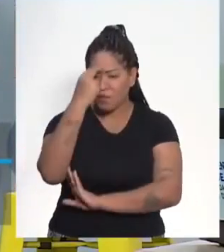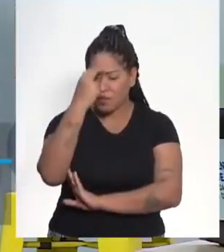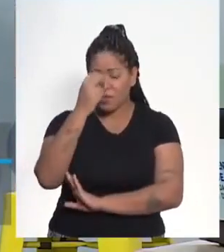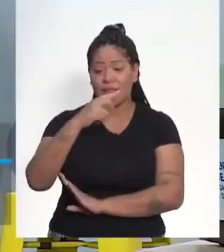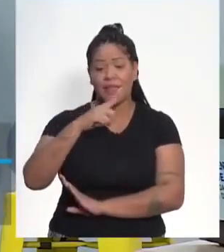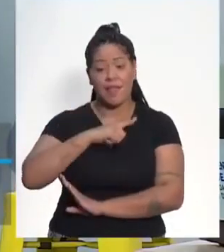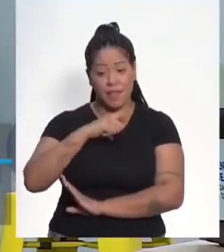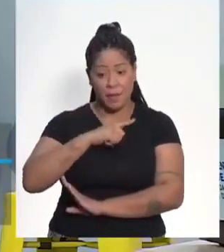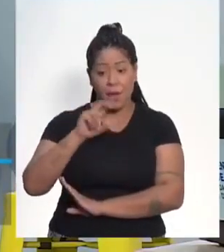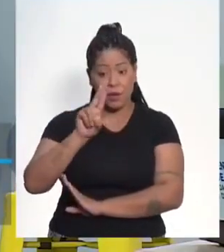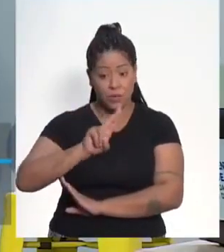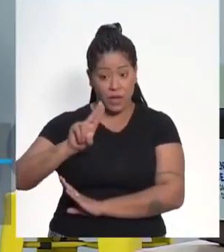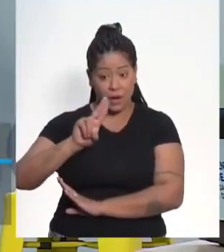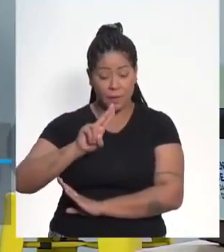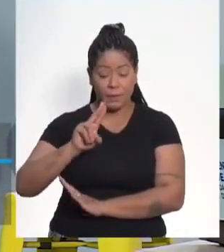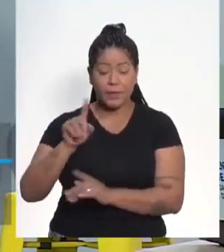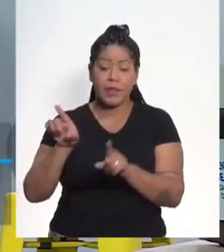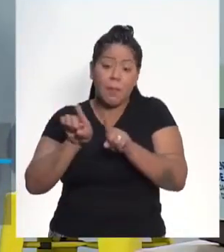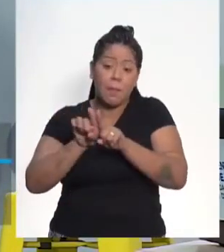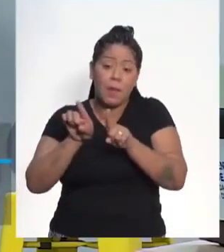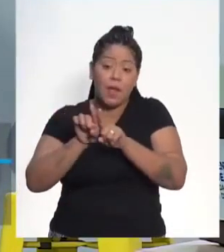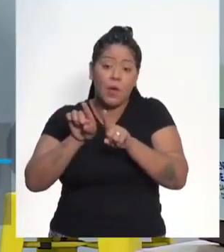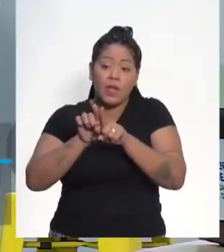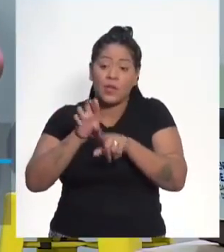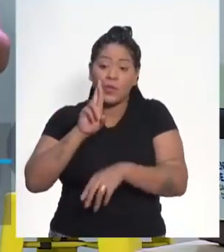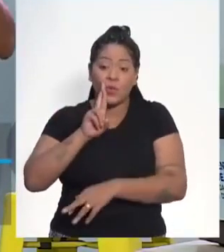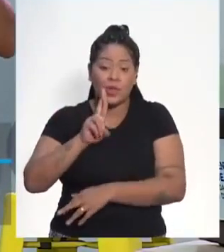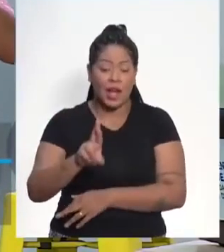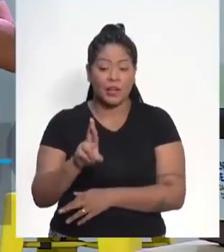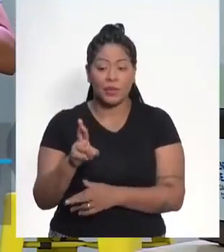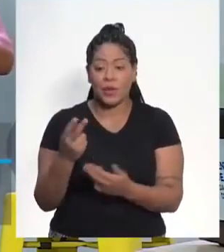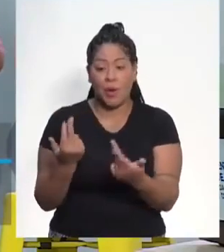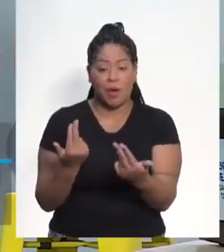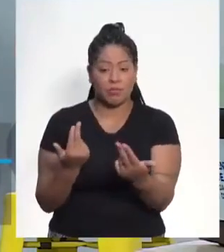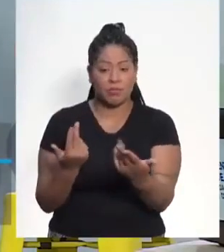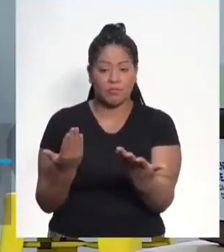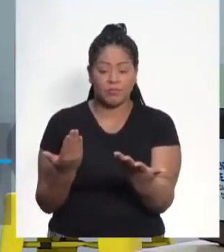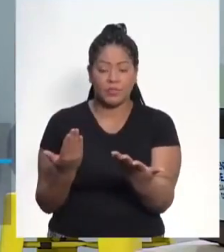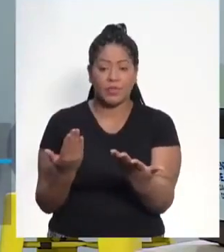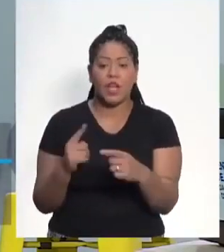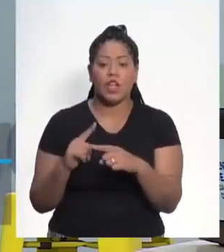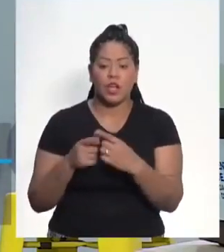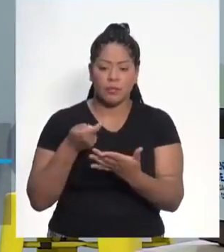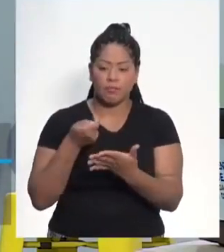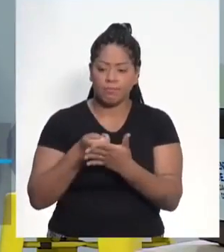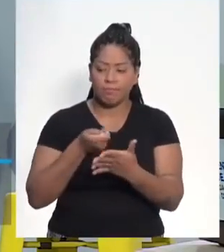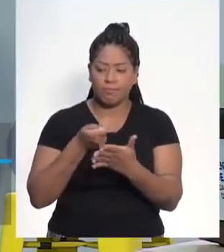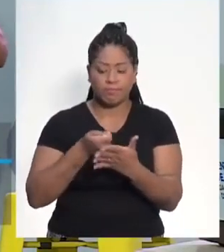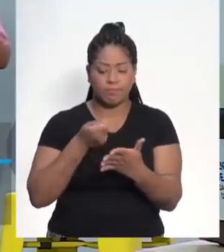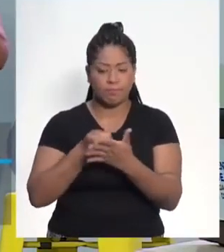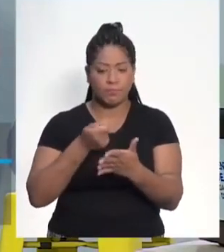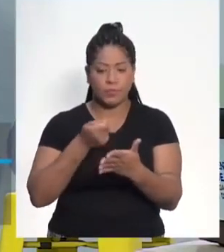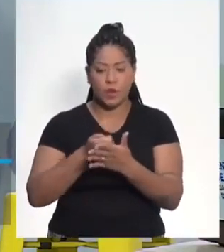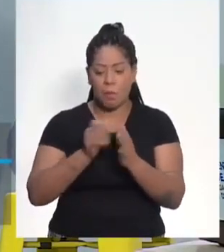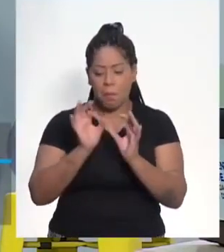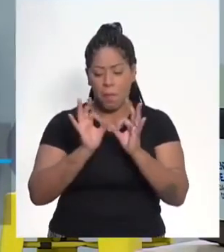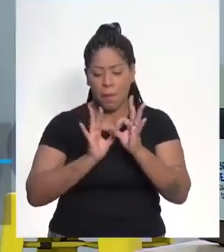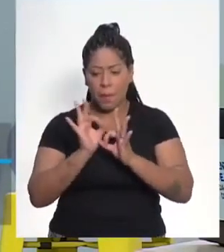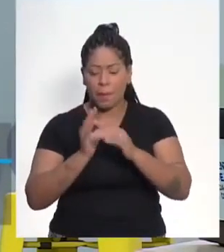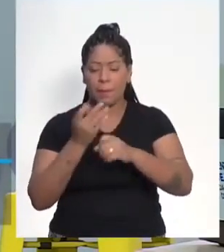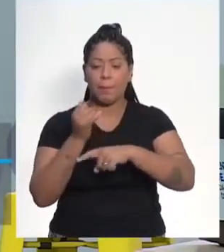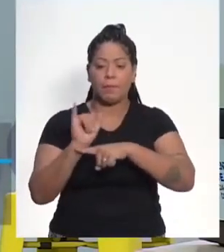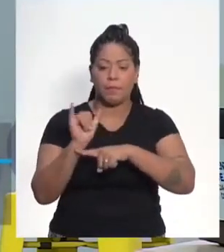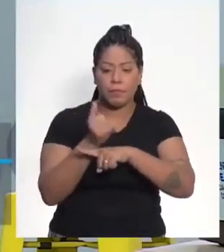tem para chegar a uma mesma conclusão da forma de porcentagem. A gente já insistiu bastante com essa habilidade, trabalhando